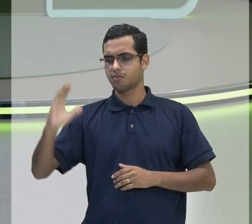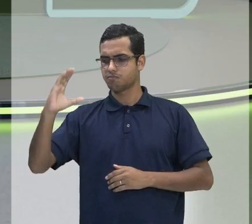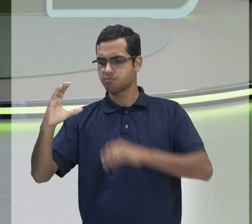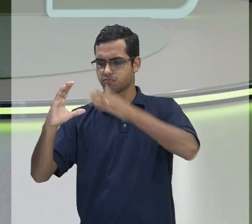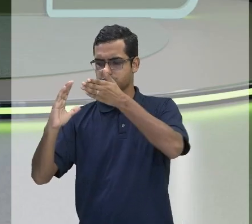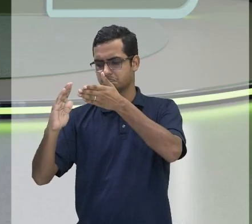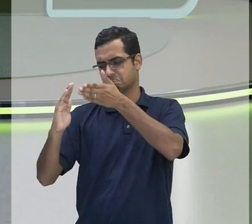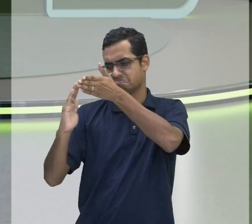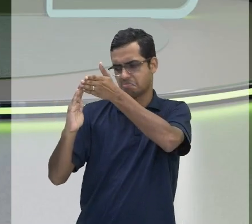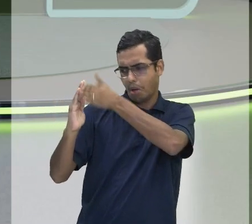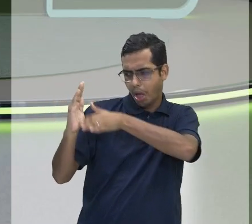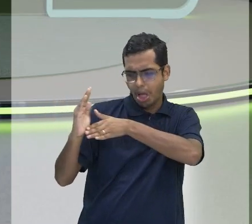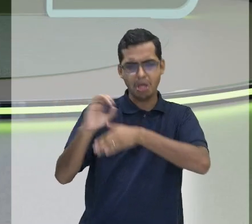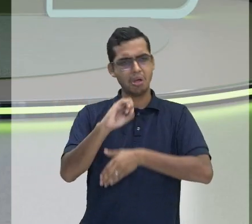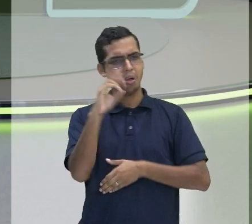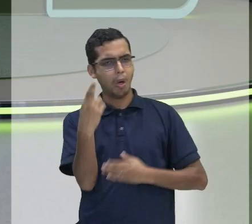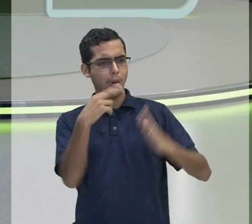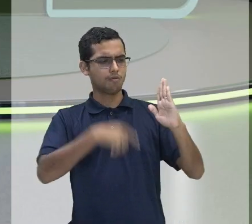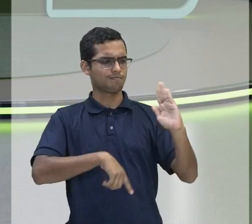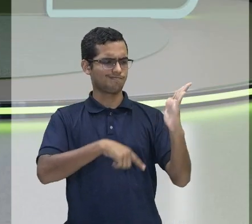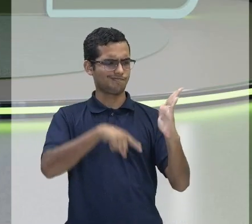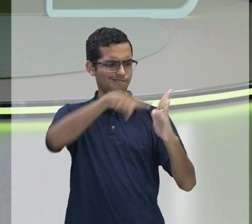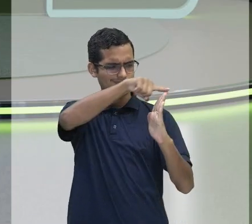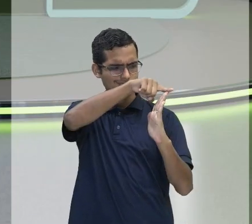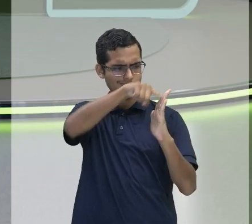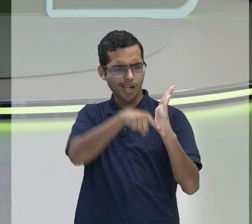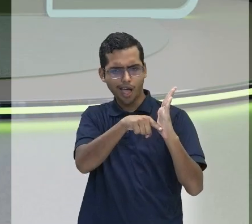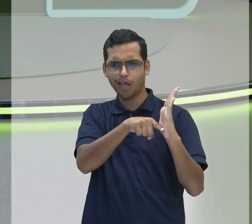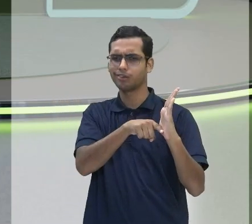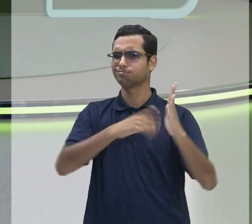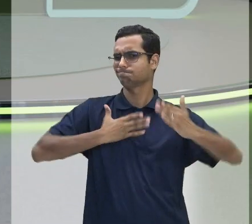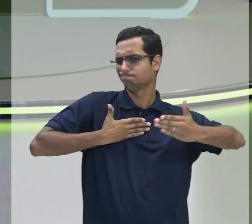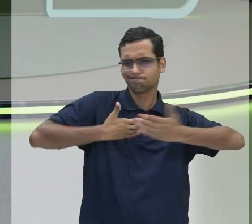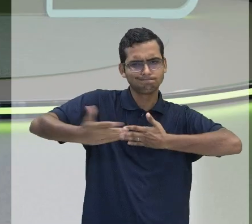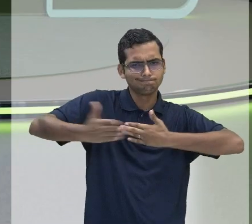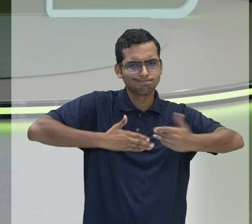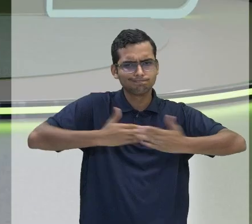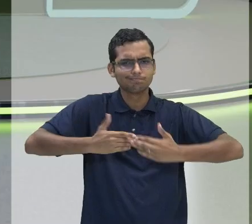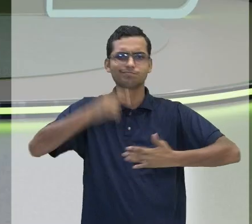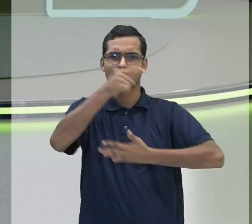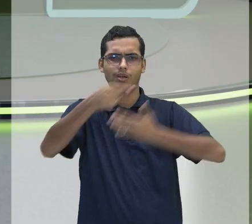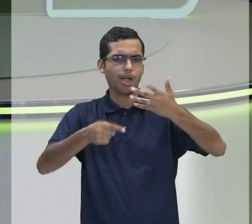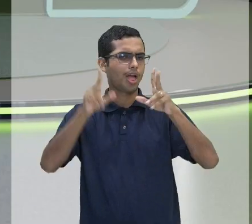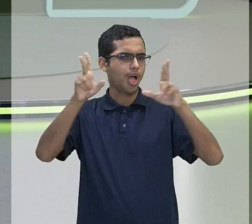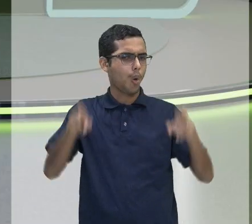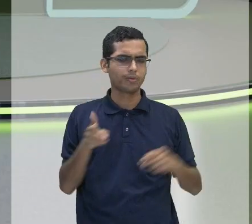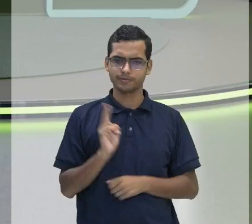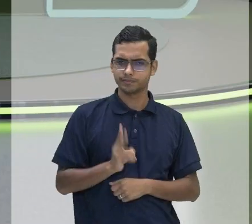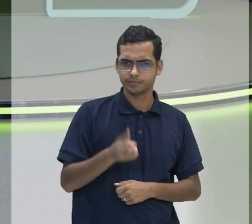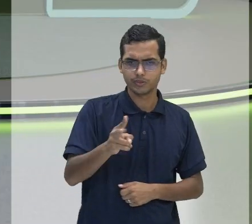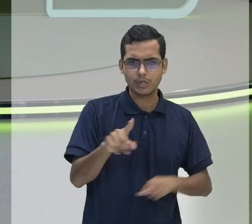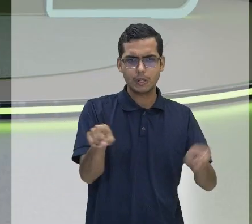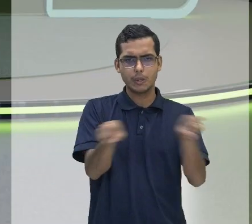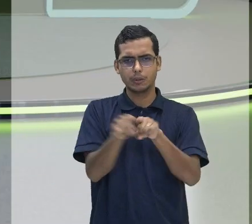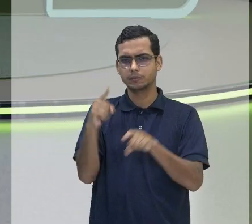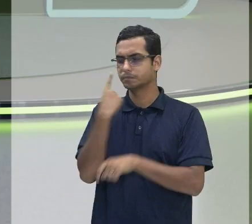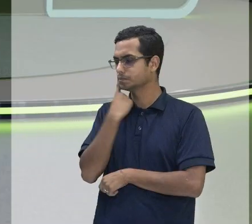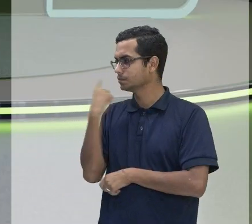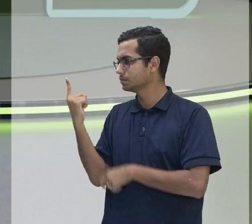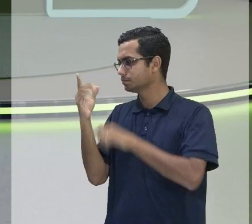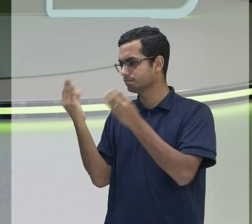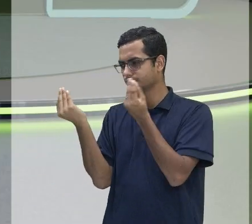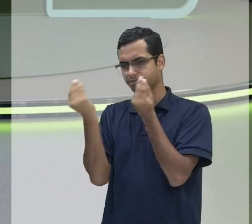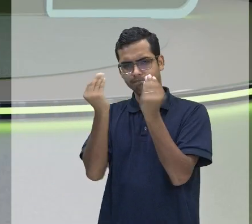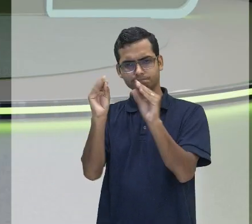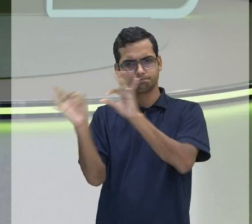mesmos. Aí eu vou ter o vértice, o foco, o centro de curvatura, o eixo principal do espelho e também o raio de